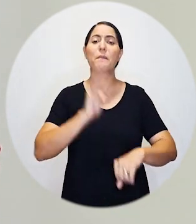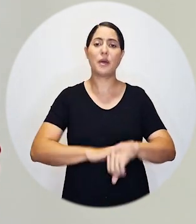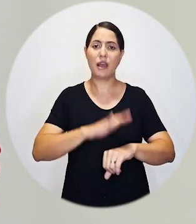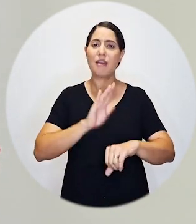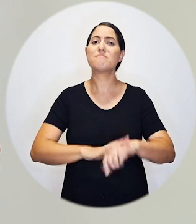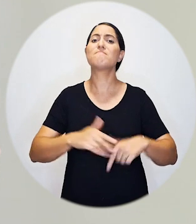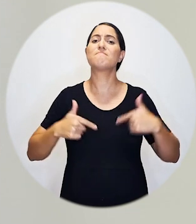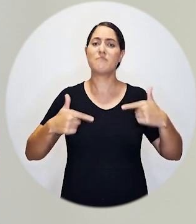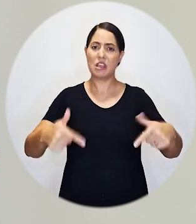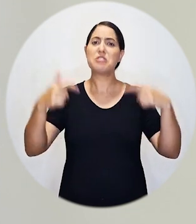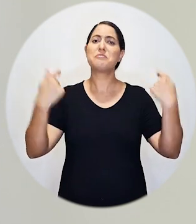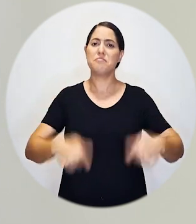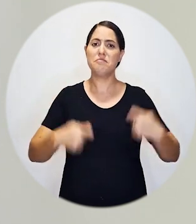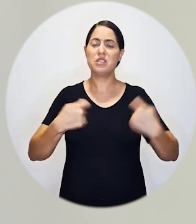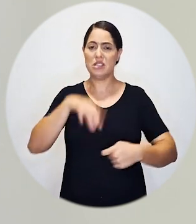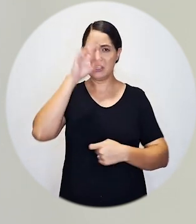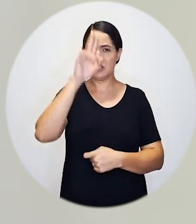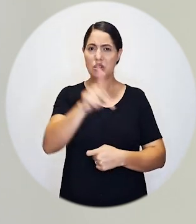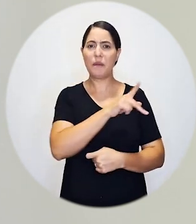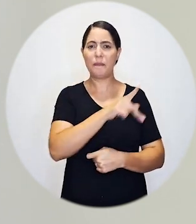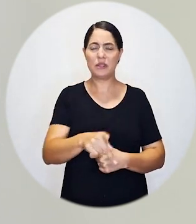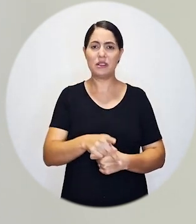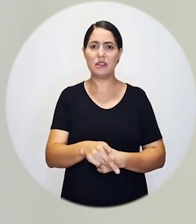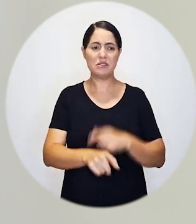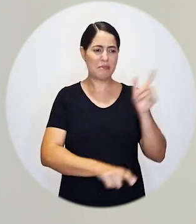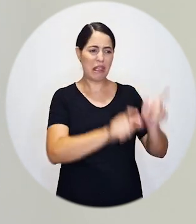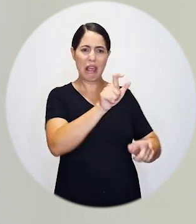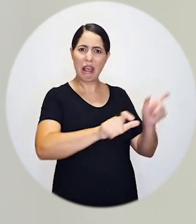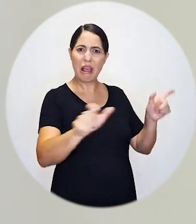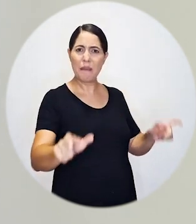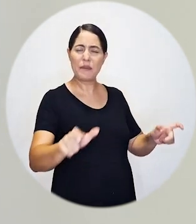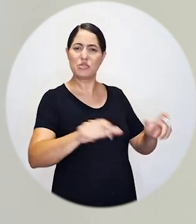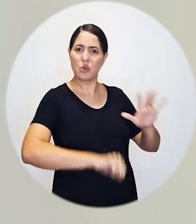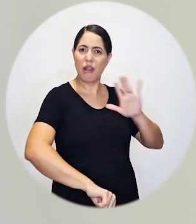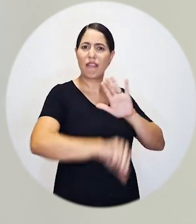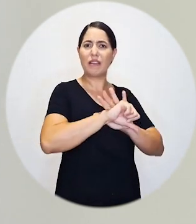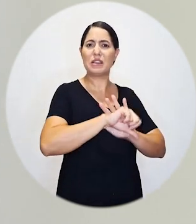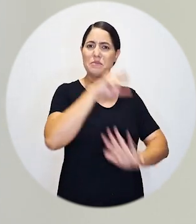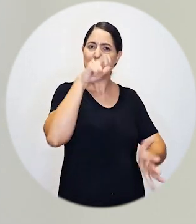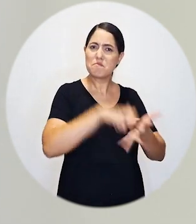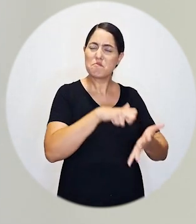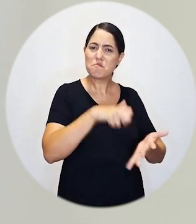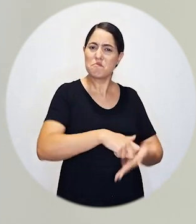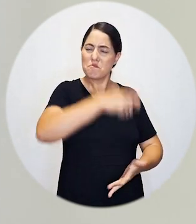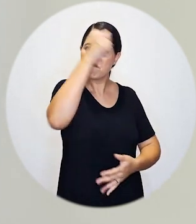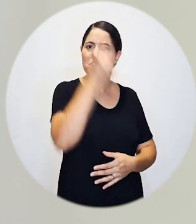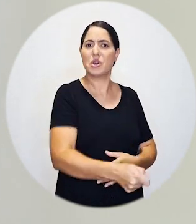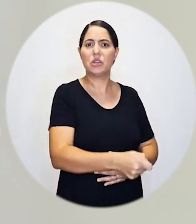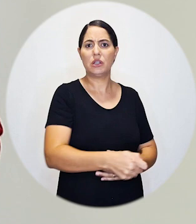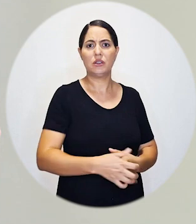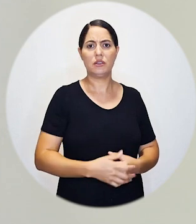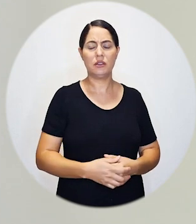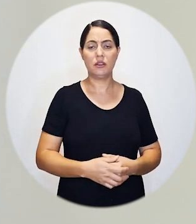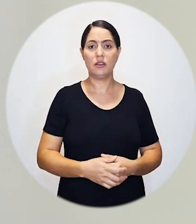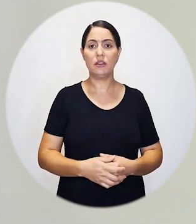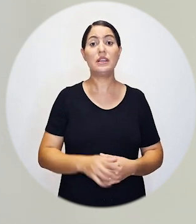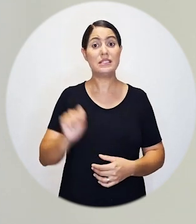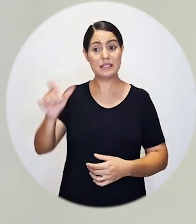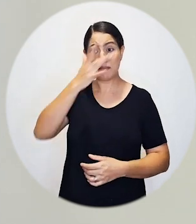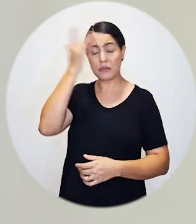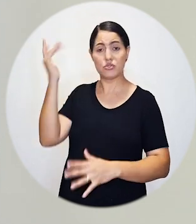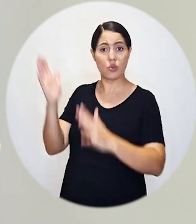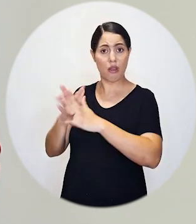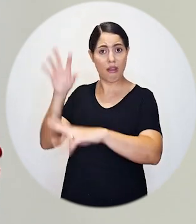precisa funcionar, presidente, para que a gente possa punir essas barbaridades e para que a gente possa tirar do